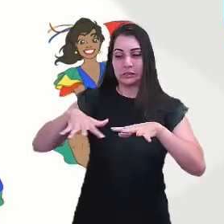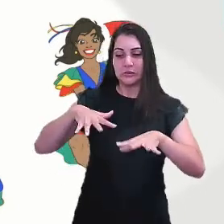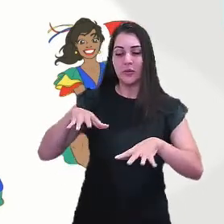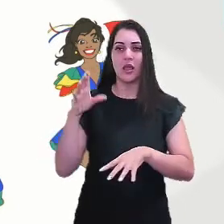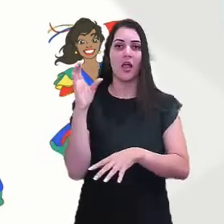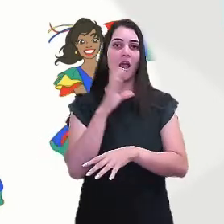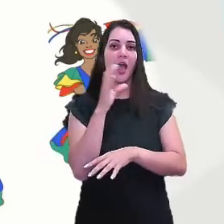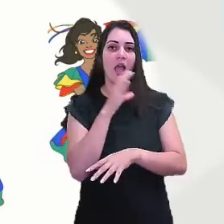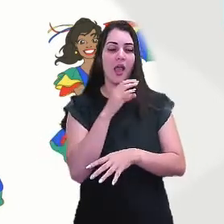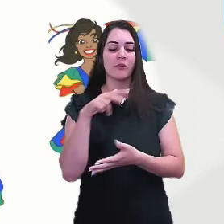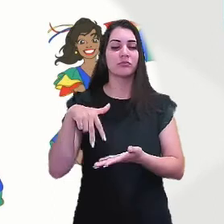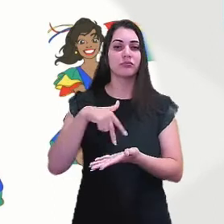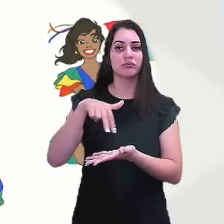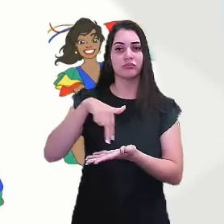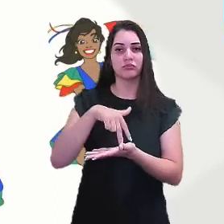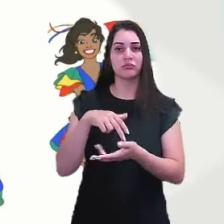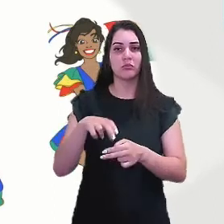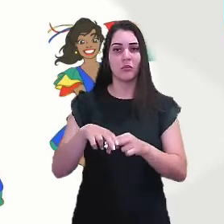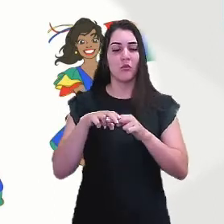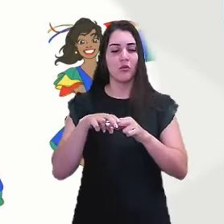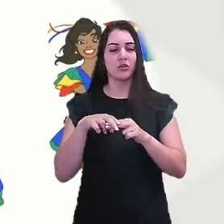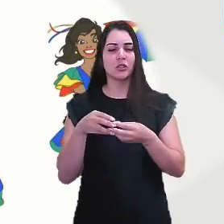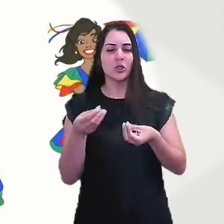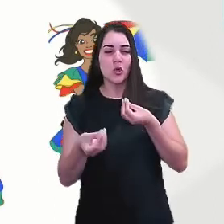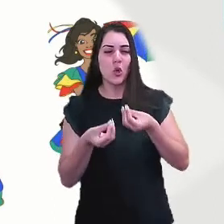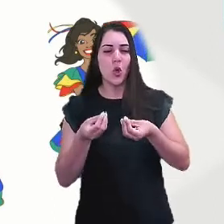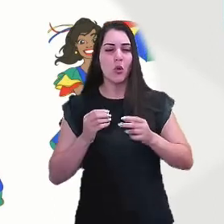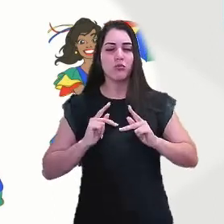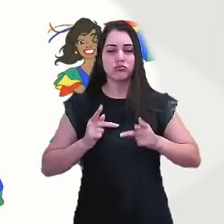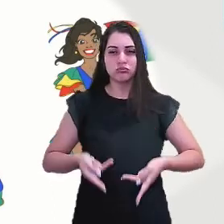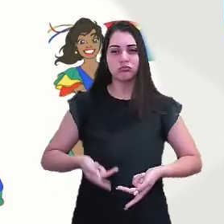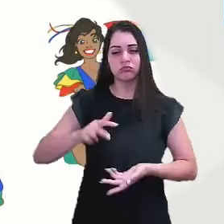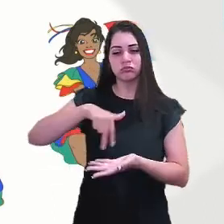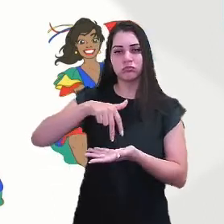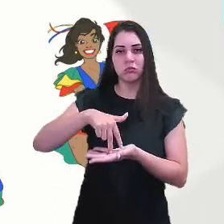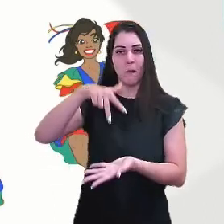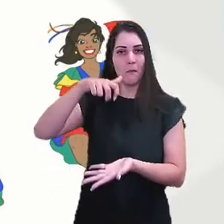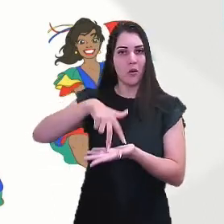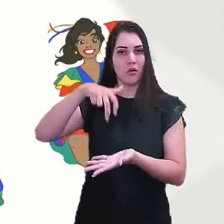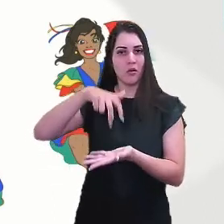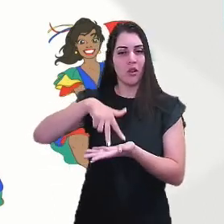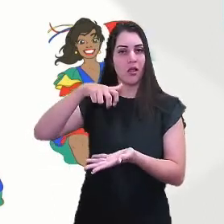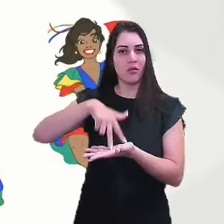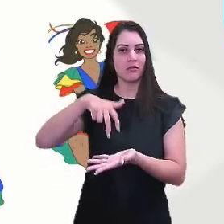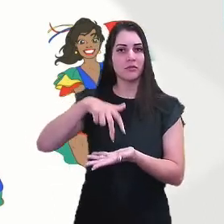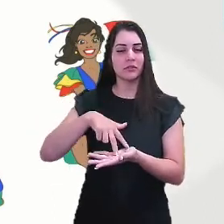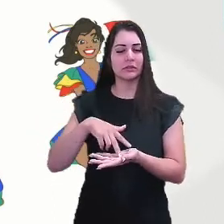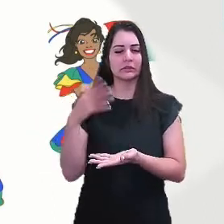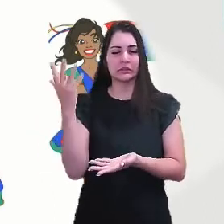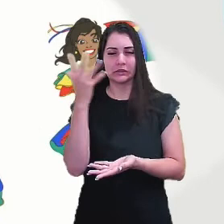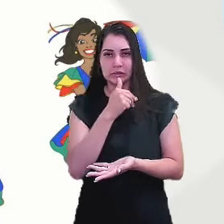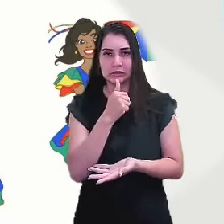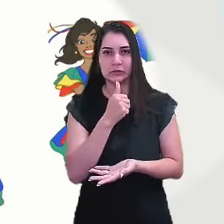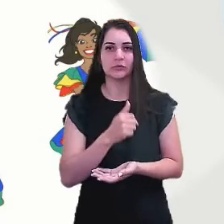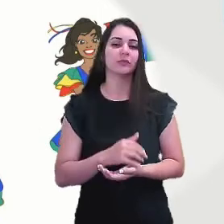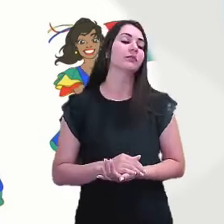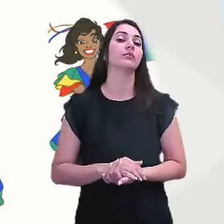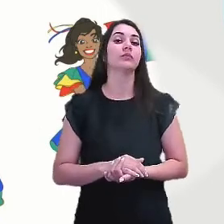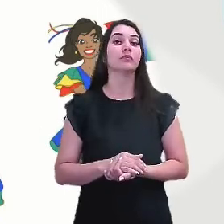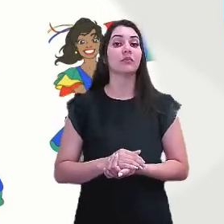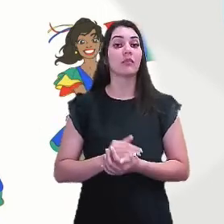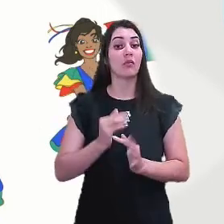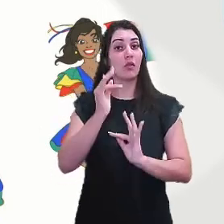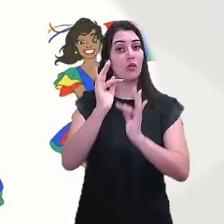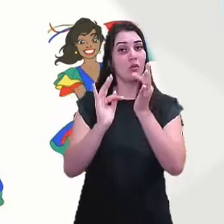acelerado. Principalmente os passos típicos do frevo, né? Para você pular, você jogar para lá, para cá, é lindo. O